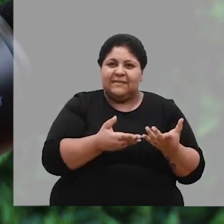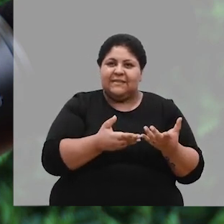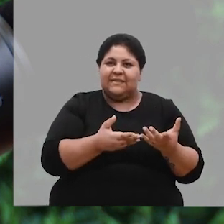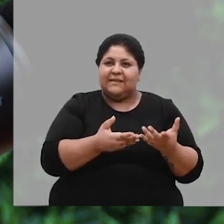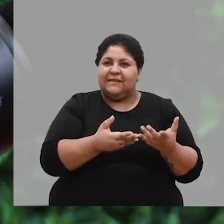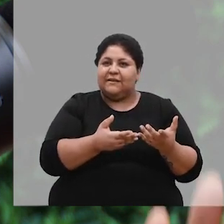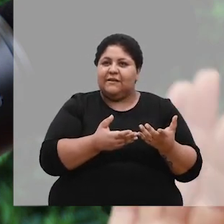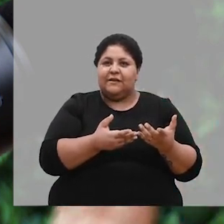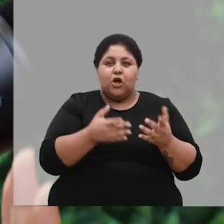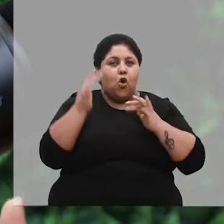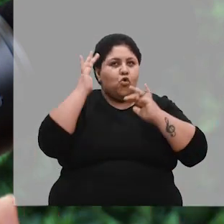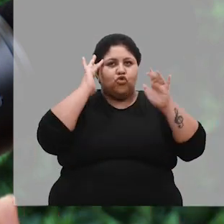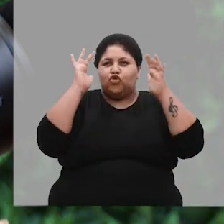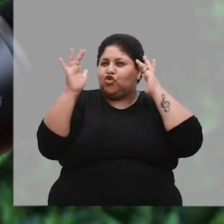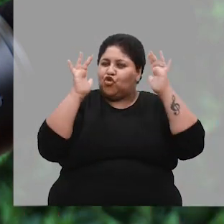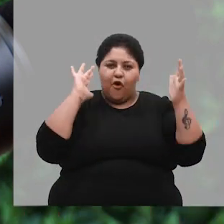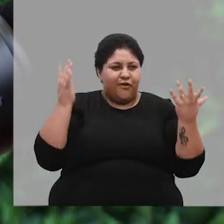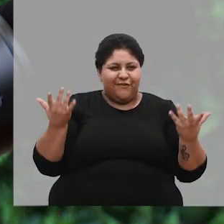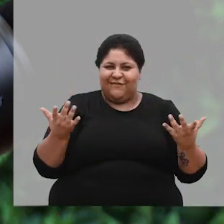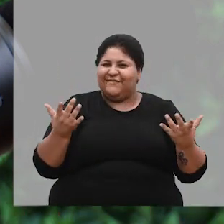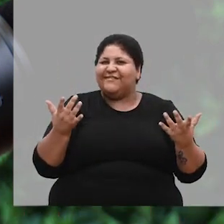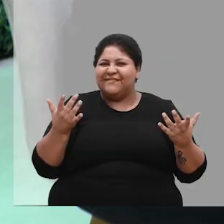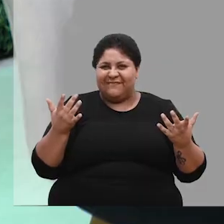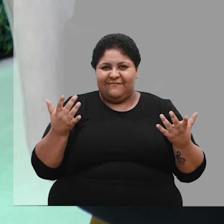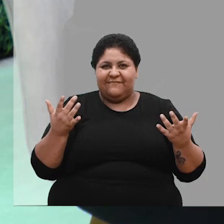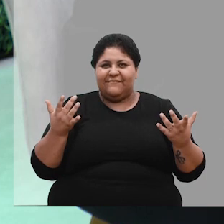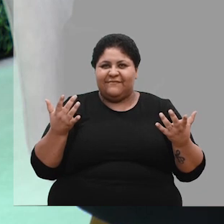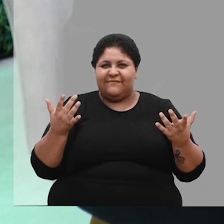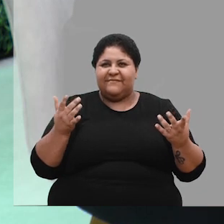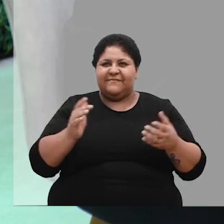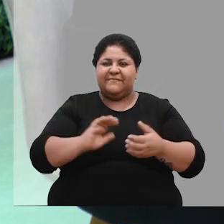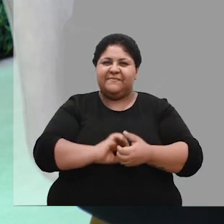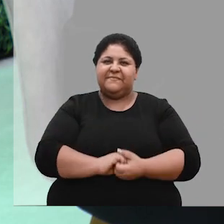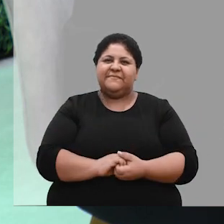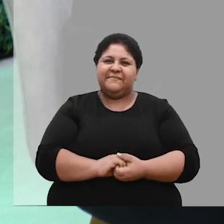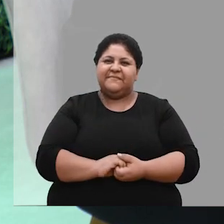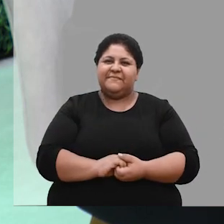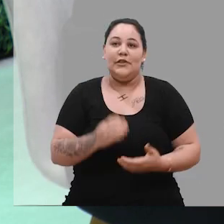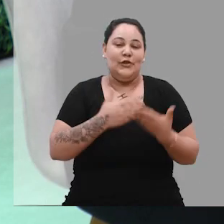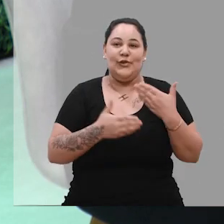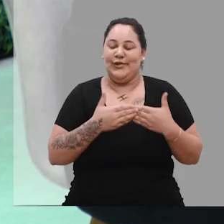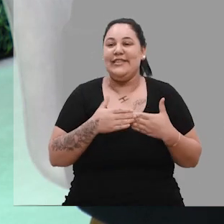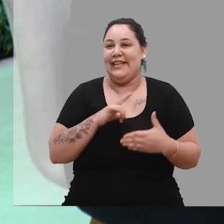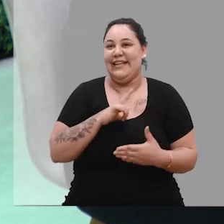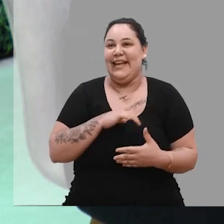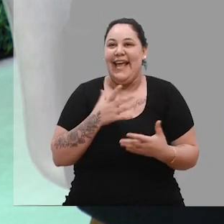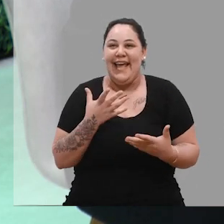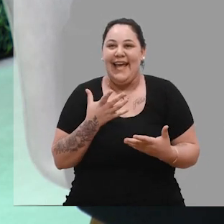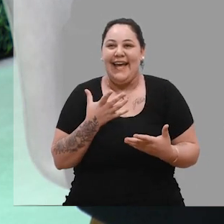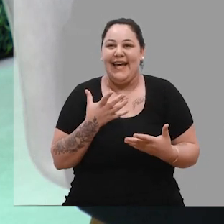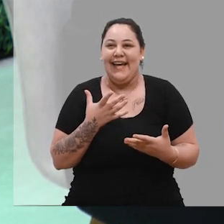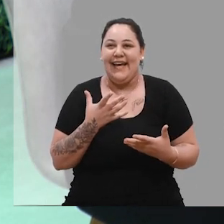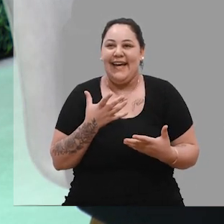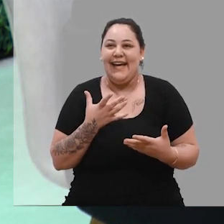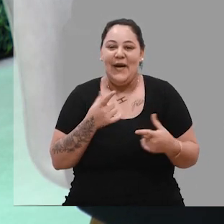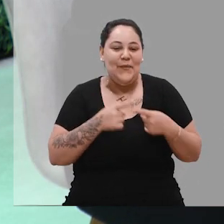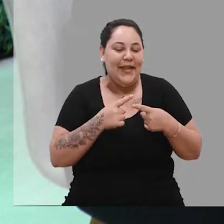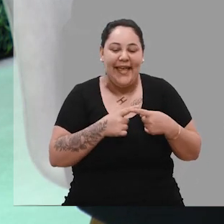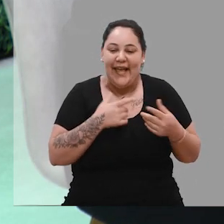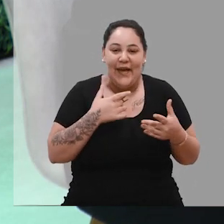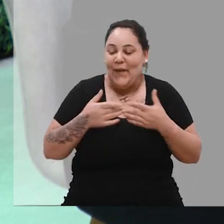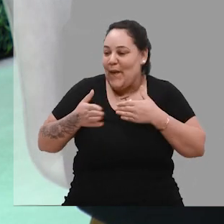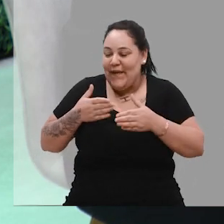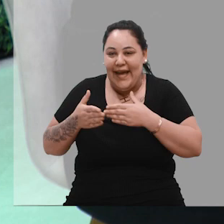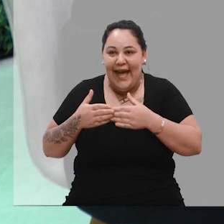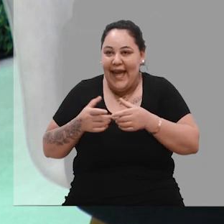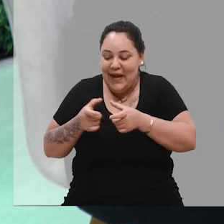são elétricas. O sonho de consumo seria que todas tivessem. Que fosse um o básico, né? Qualquer